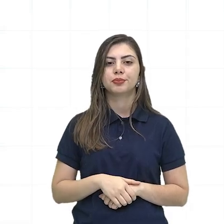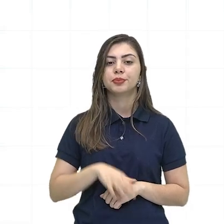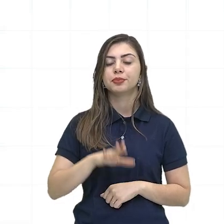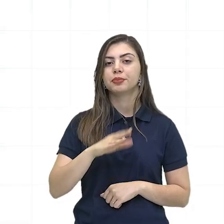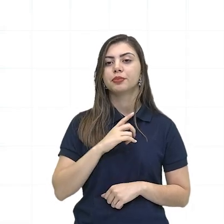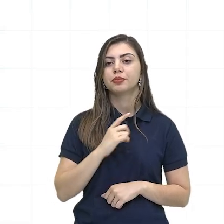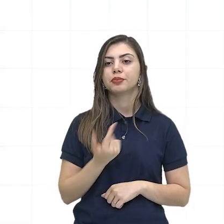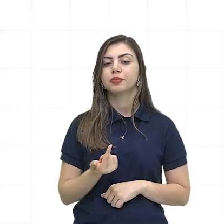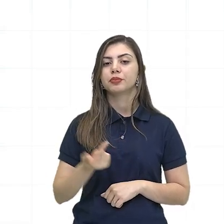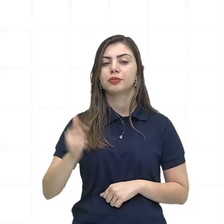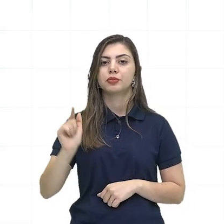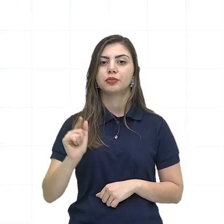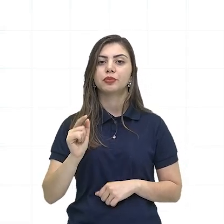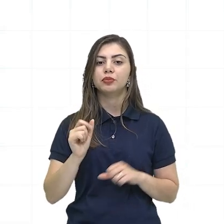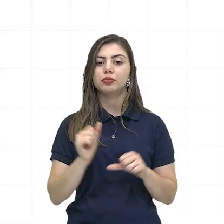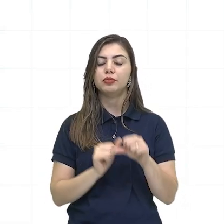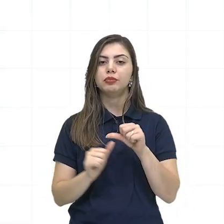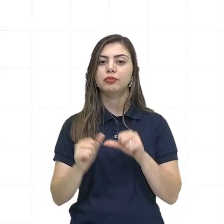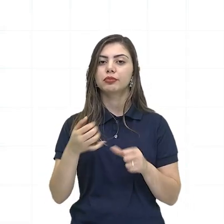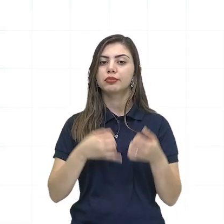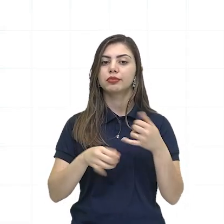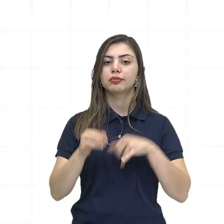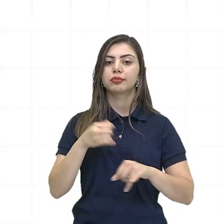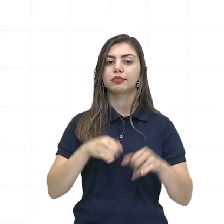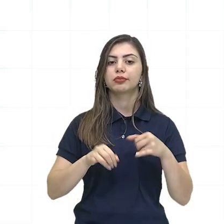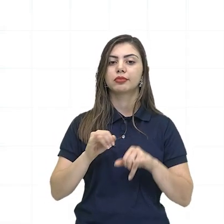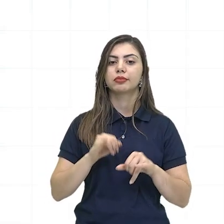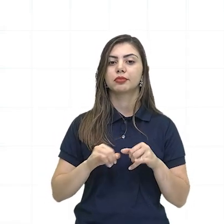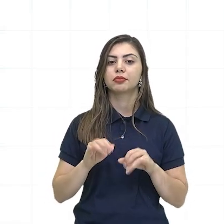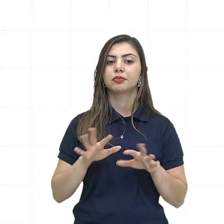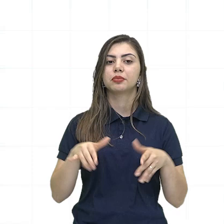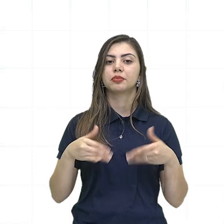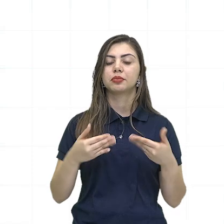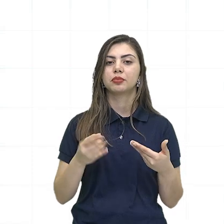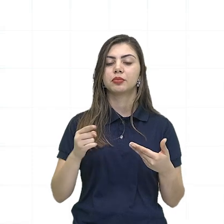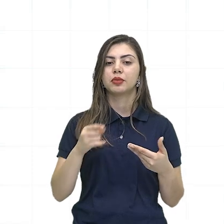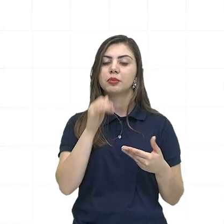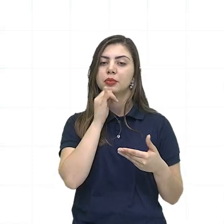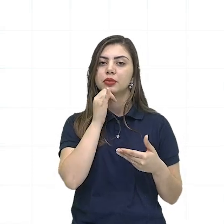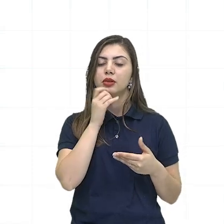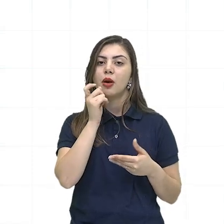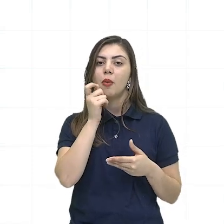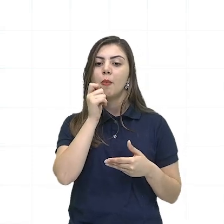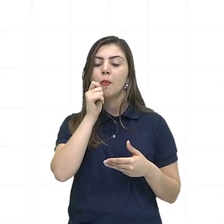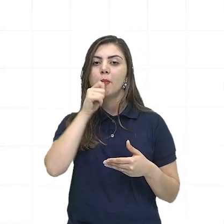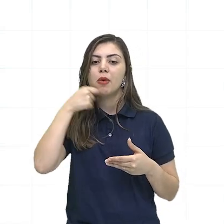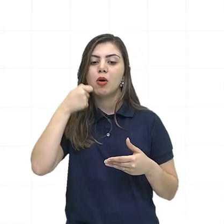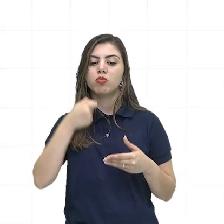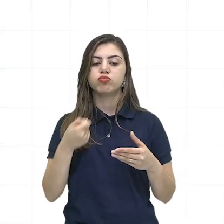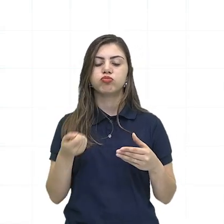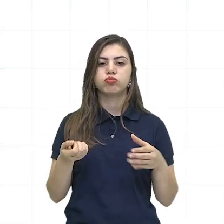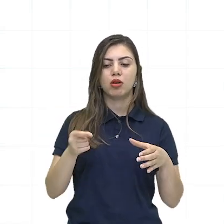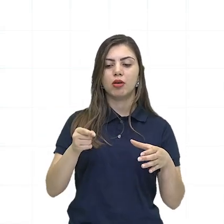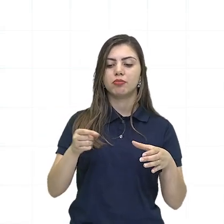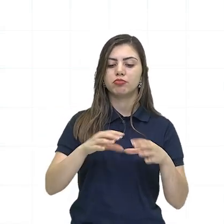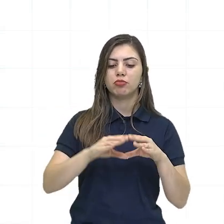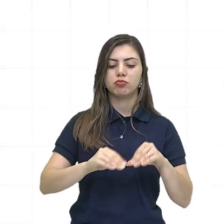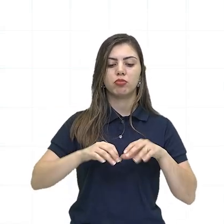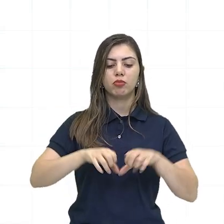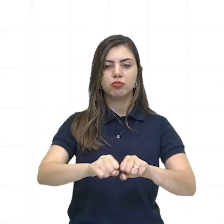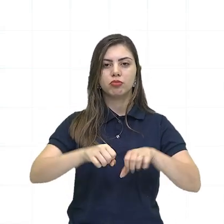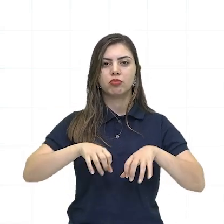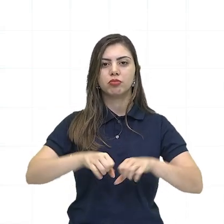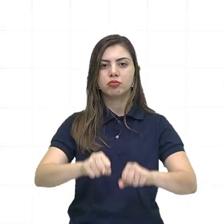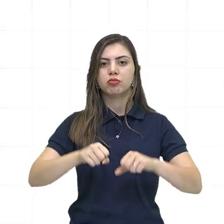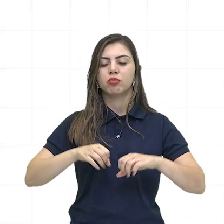outro processo químico de transformação que é a fermentação, como por exemplo a fermentação do pão. Durante a